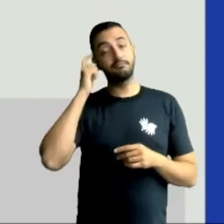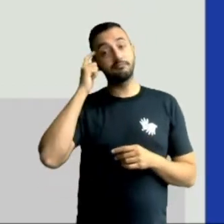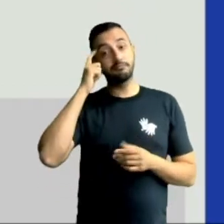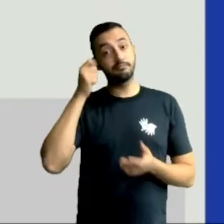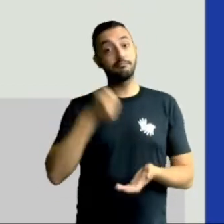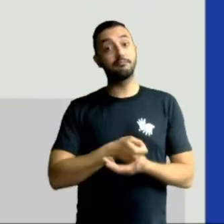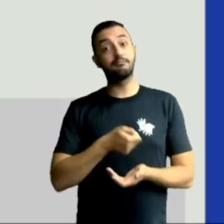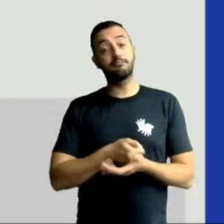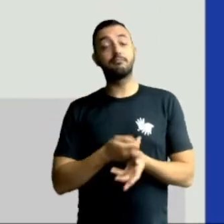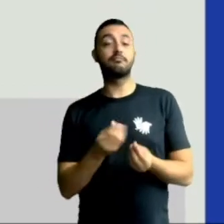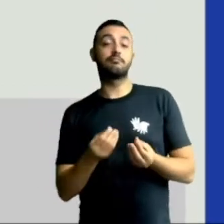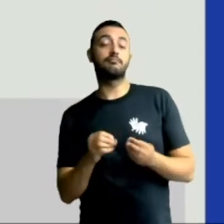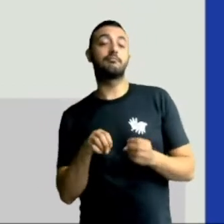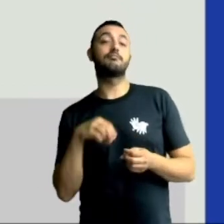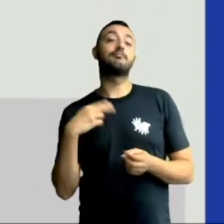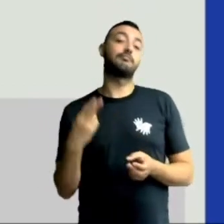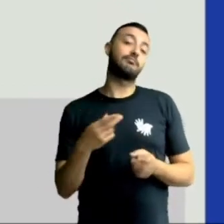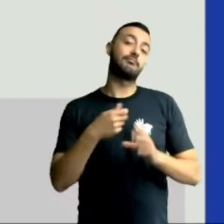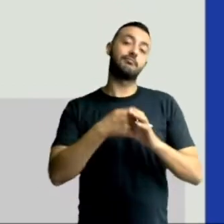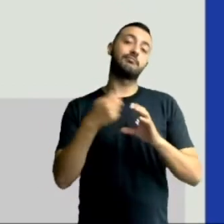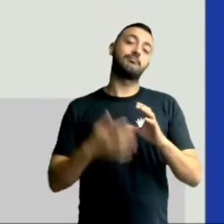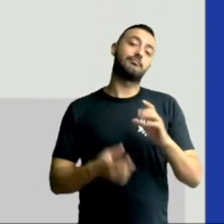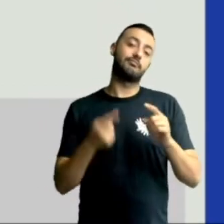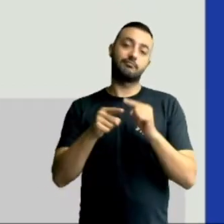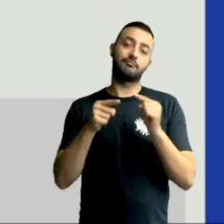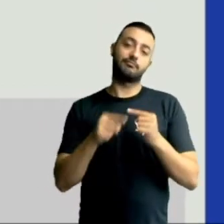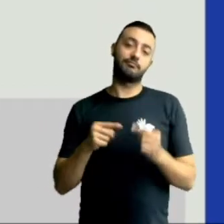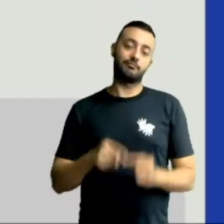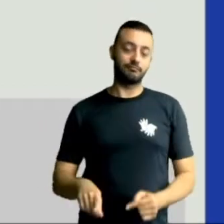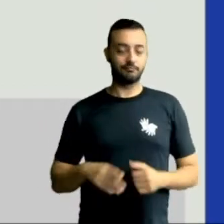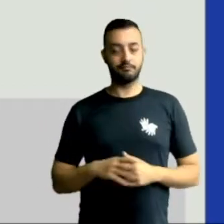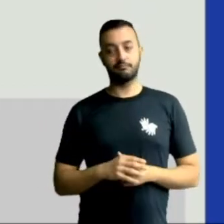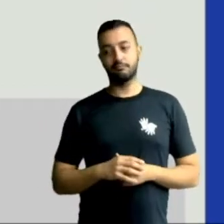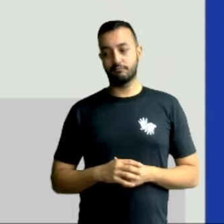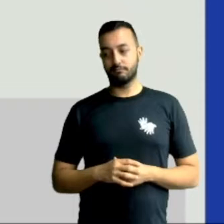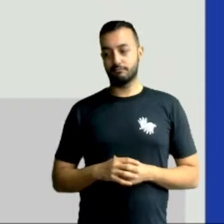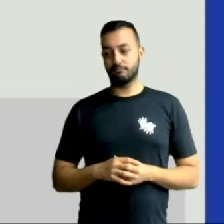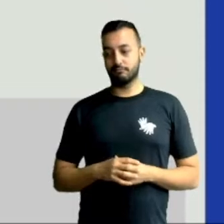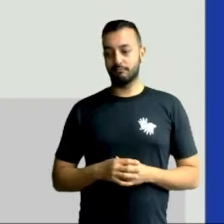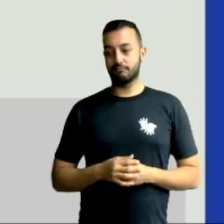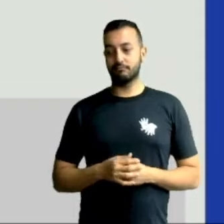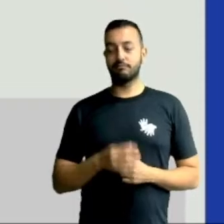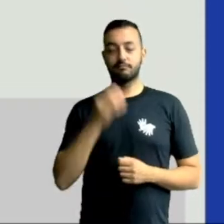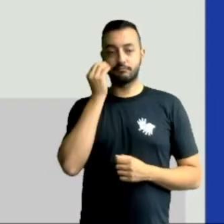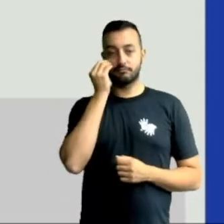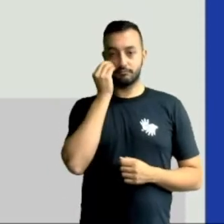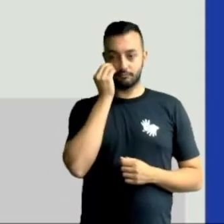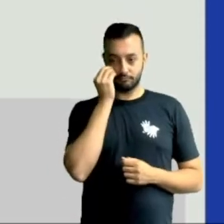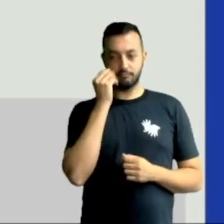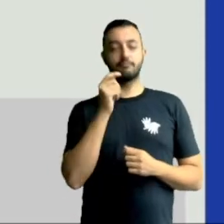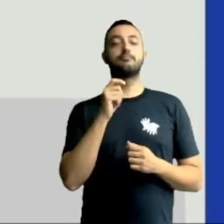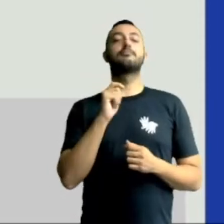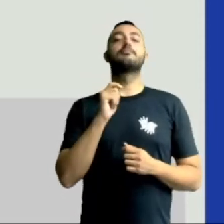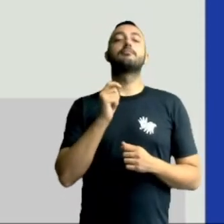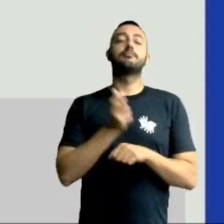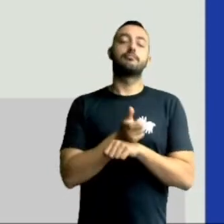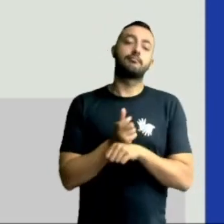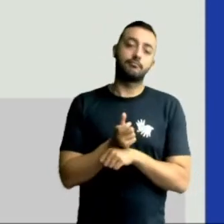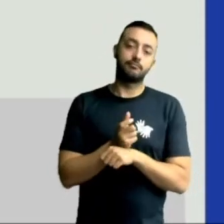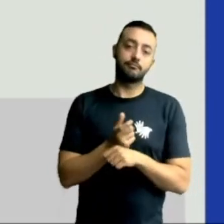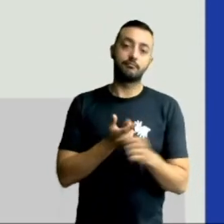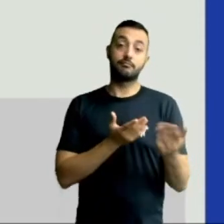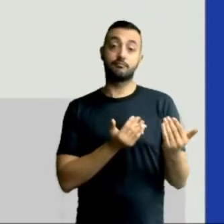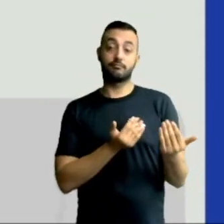muito exigente, ou ele também não tinha essas características. Então, vamos lá. Vamos observar os adjetivos. Então, jovem,